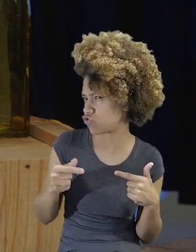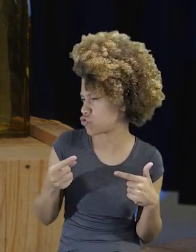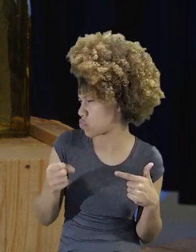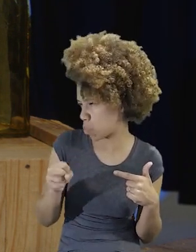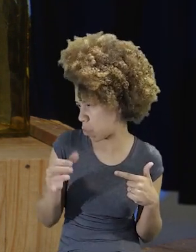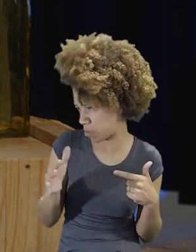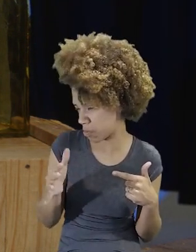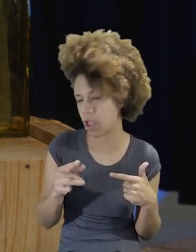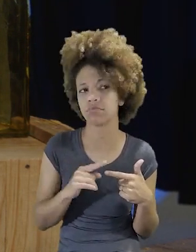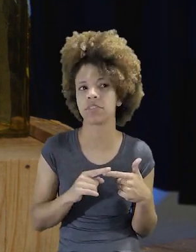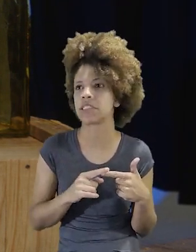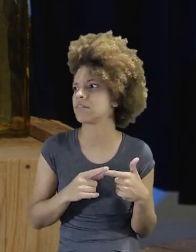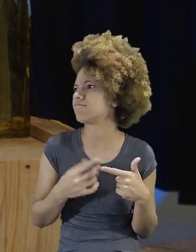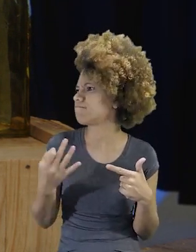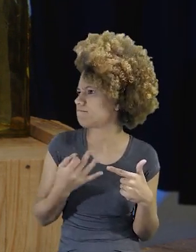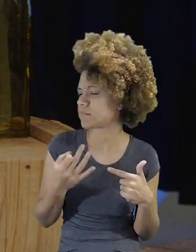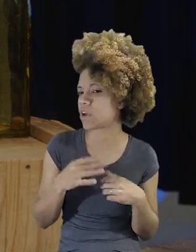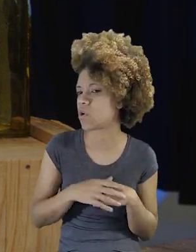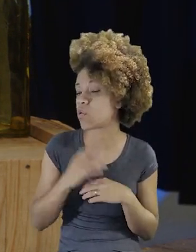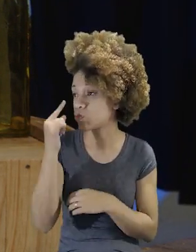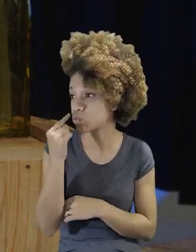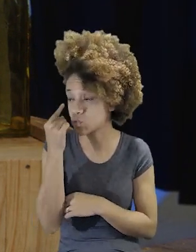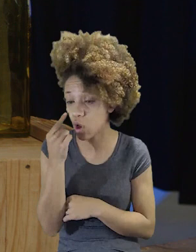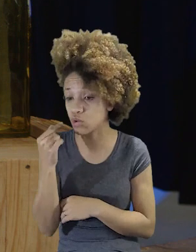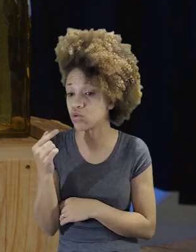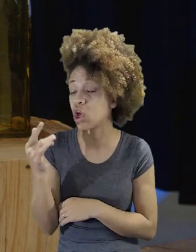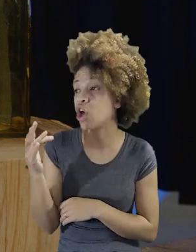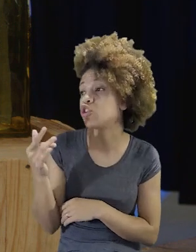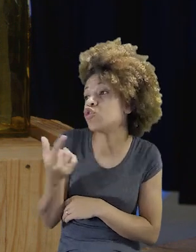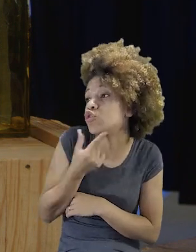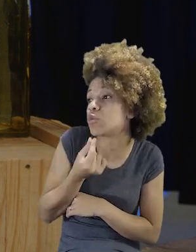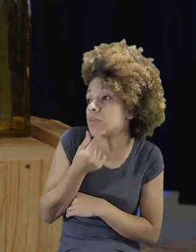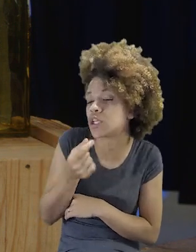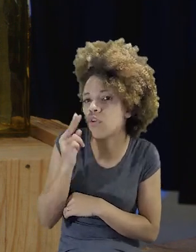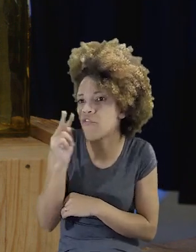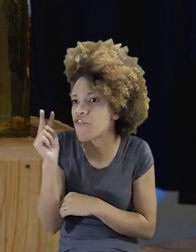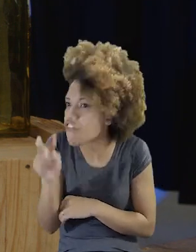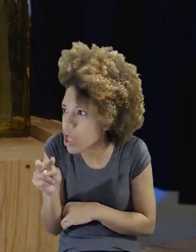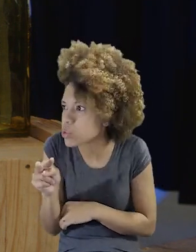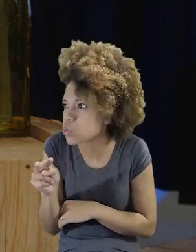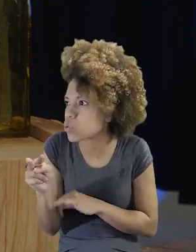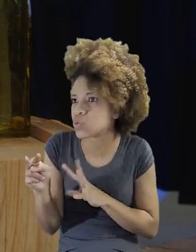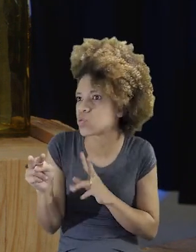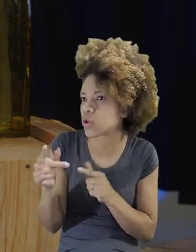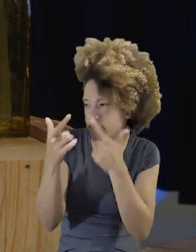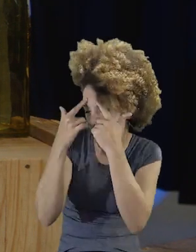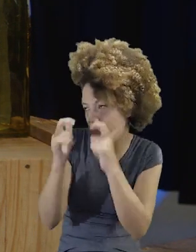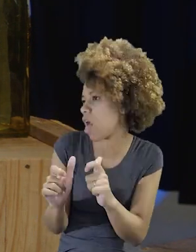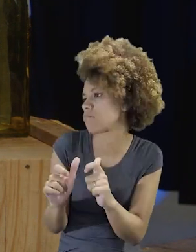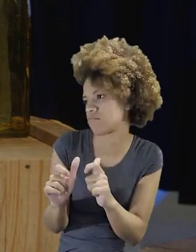fez esses dias que ele tinha 17 para 18 anos e são né os olhos de um garoto 17 18 anos vendo